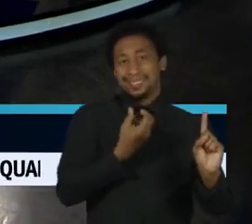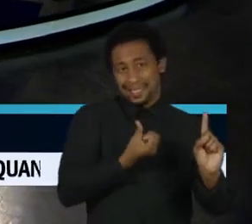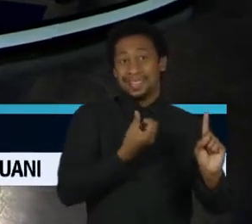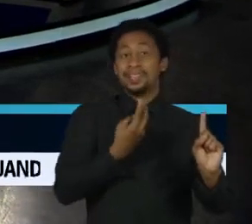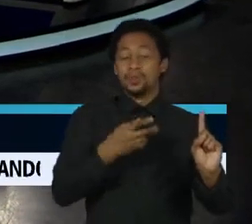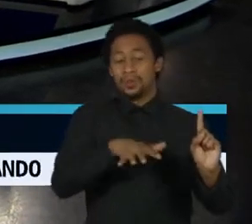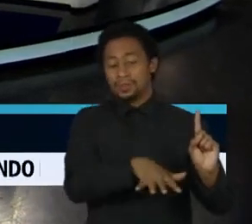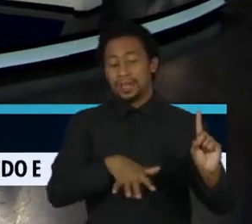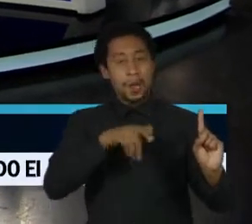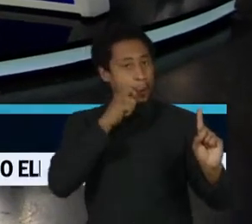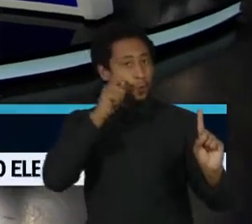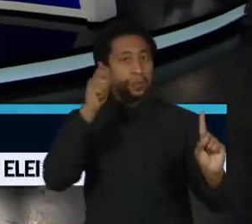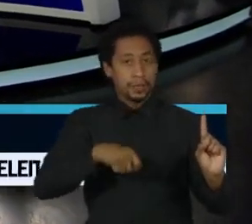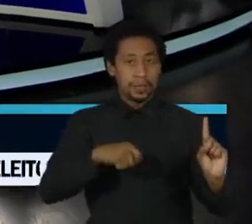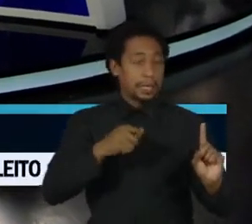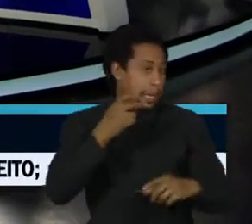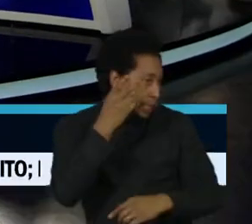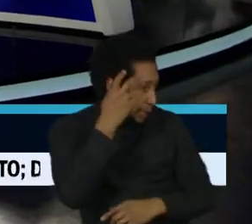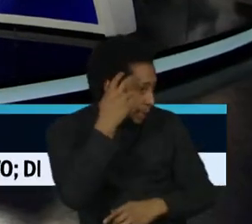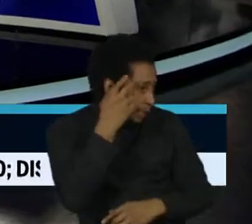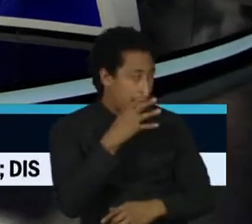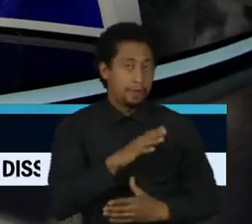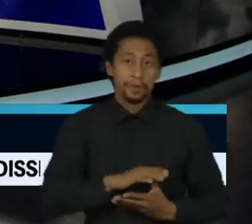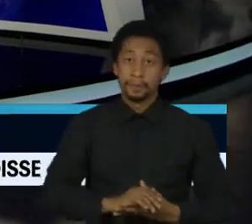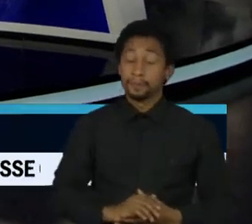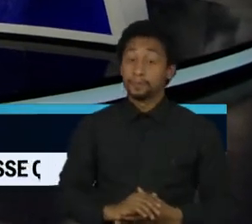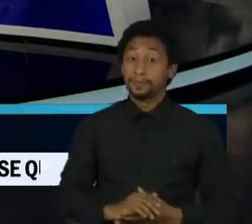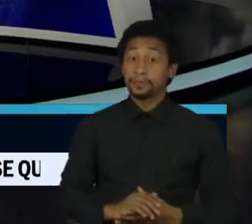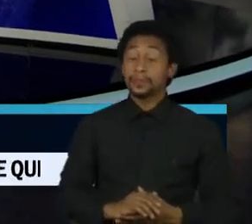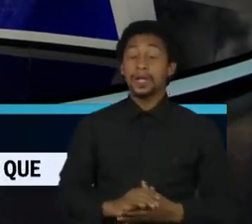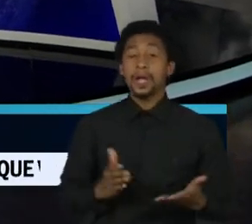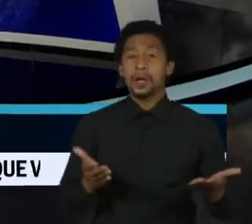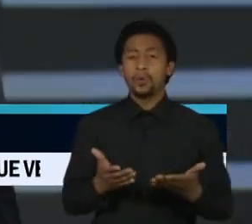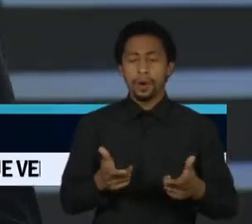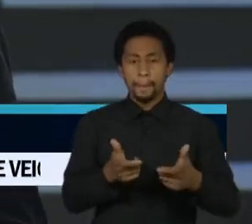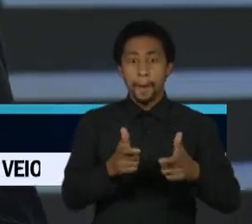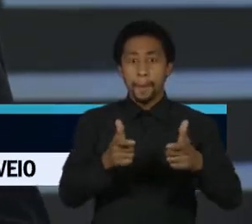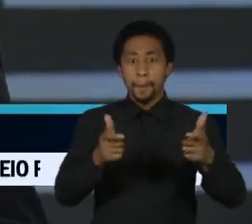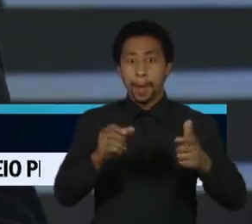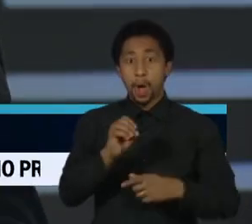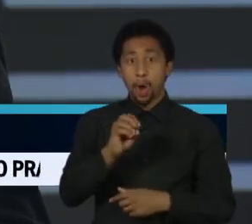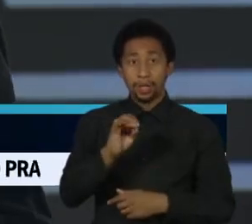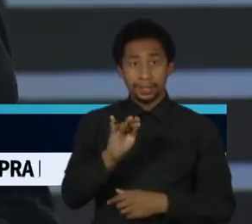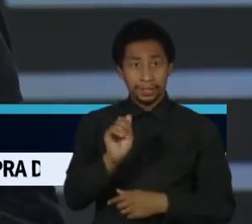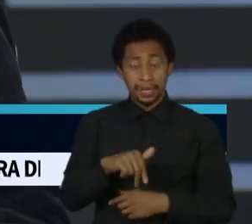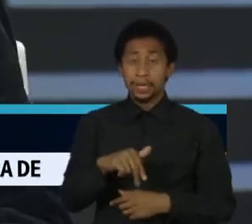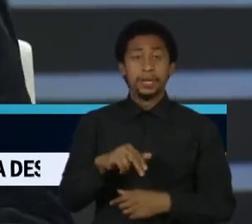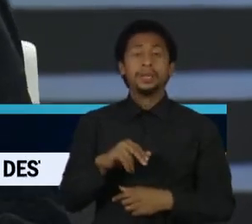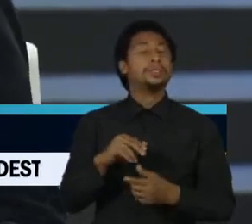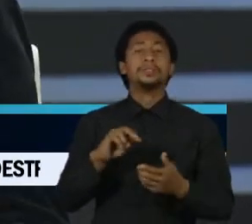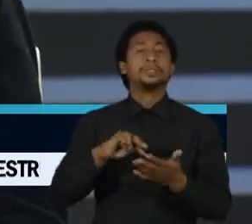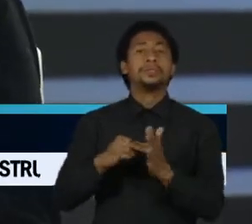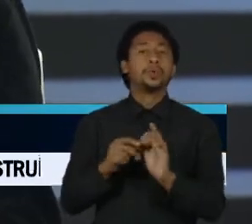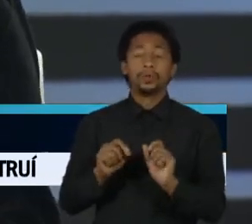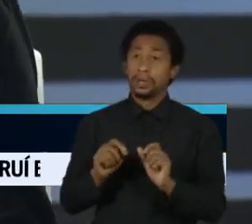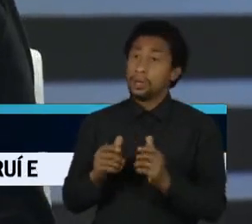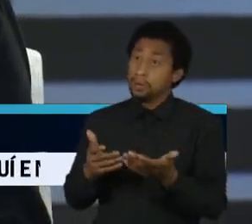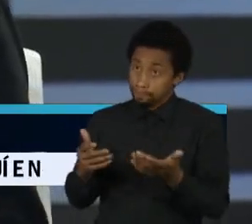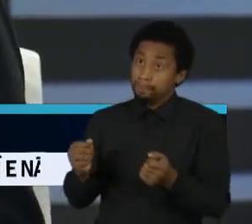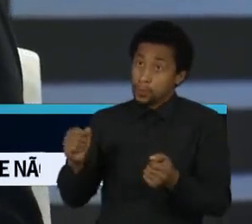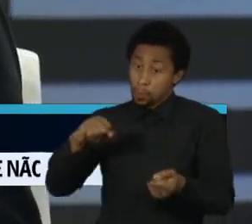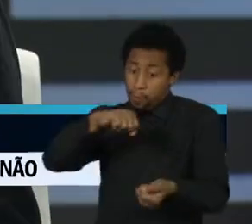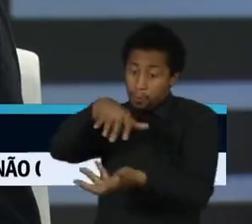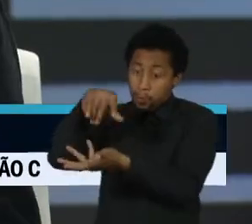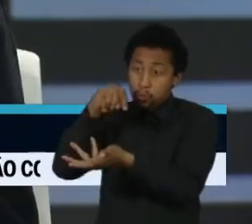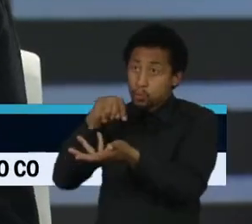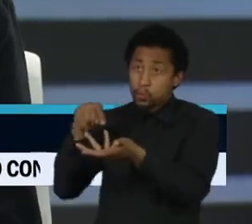Denilde, o que significaria neste momento uma expansão da OTAN? Mais tensão para o mundo, porque essa é uma